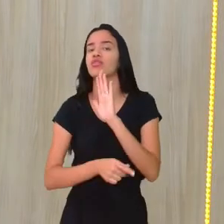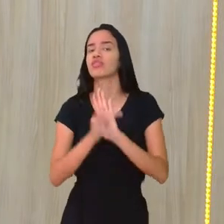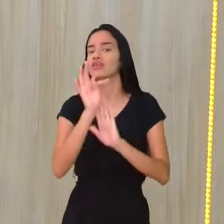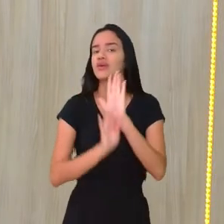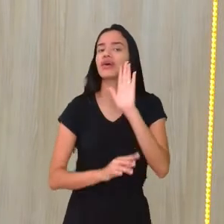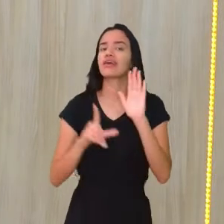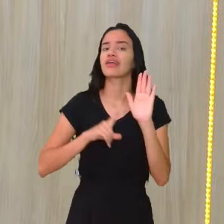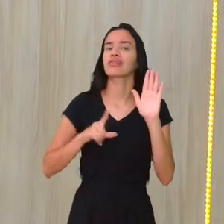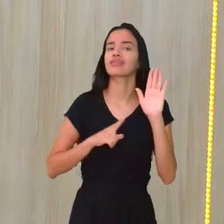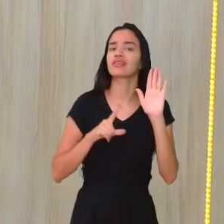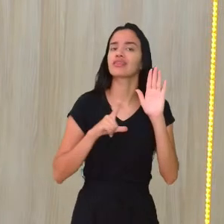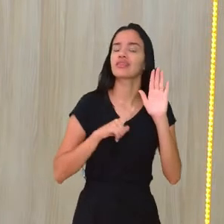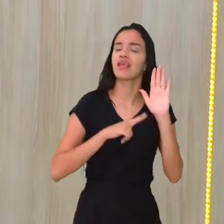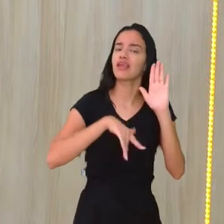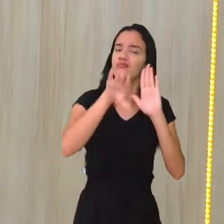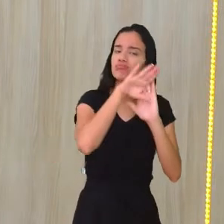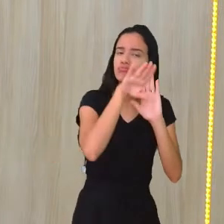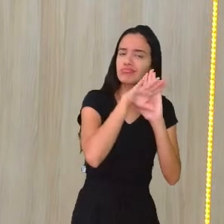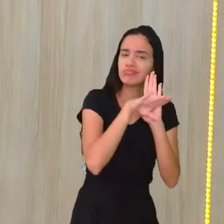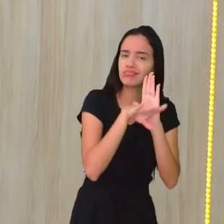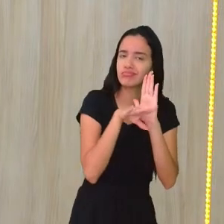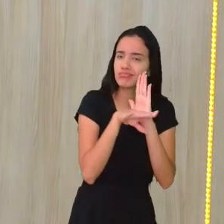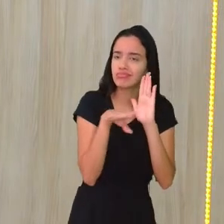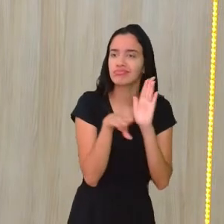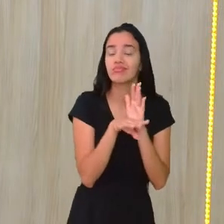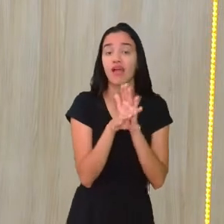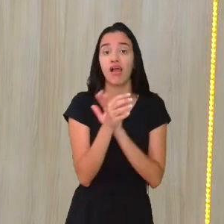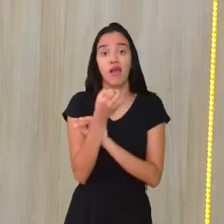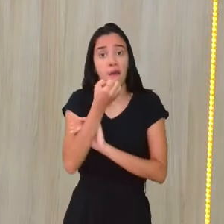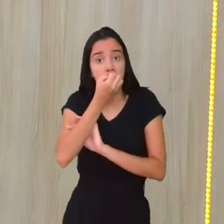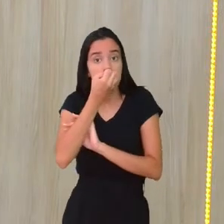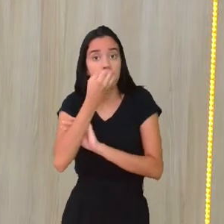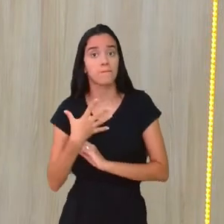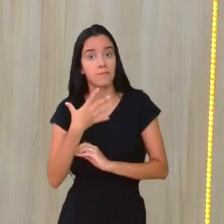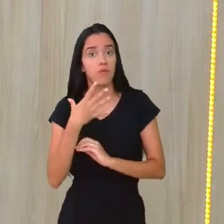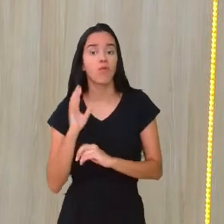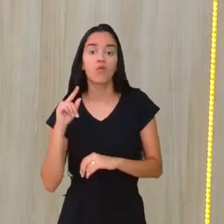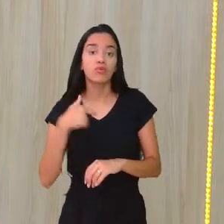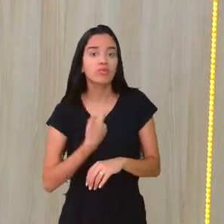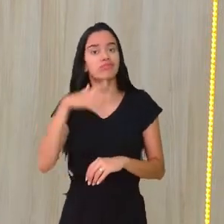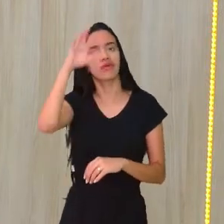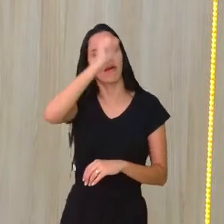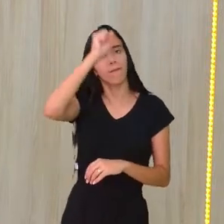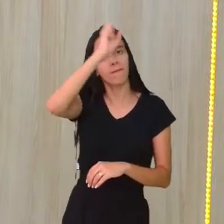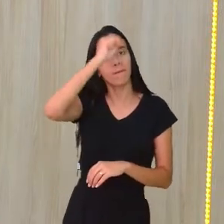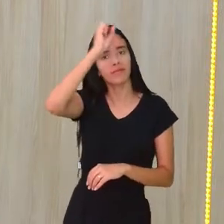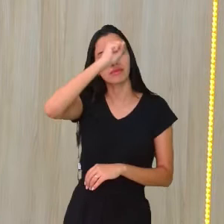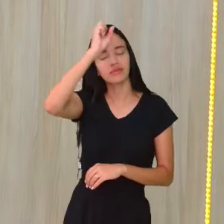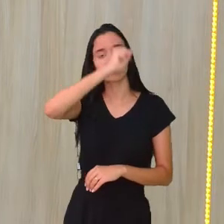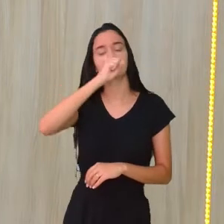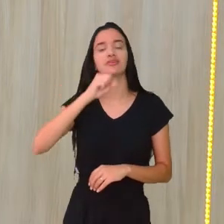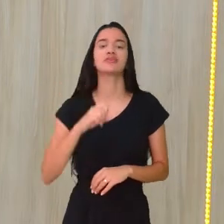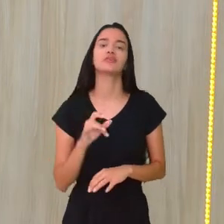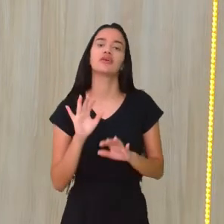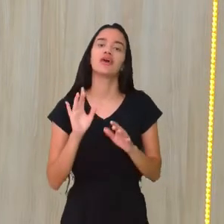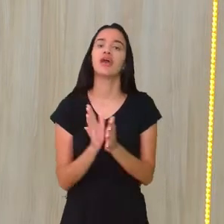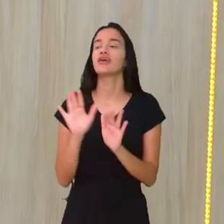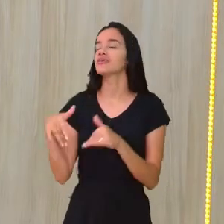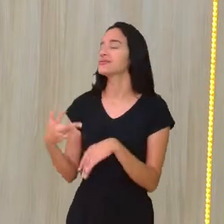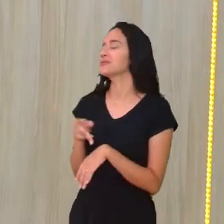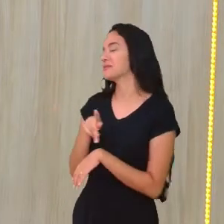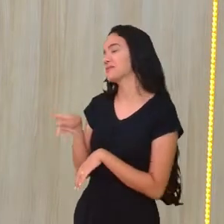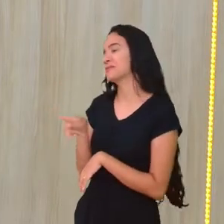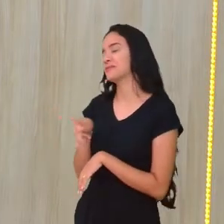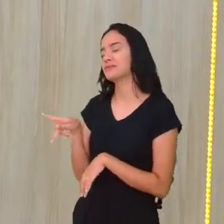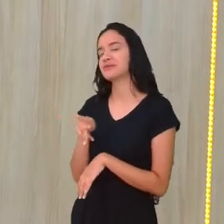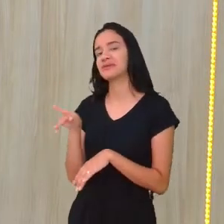tem elementos constitutivos, que vale a pena estarmos aprendendo sobre ele. Professora Camille,